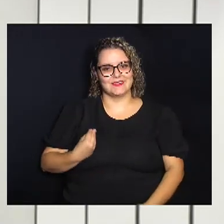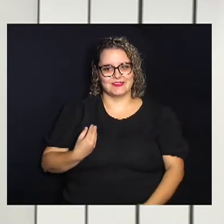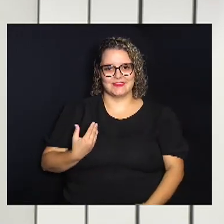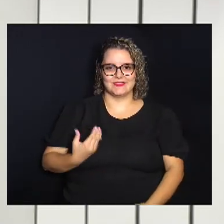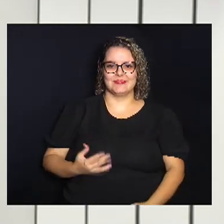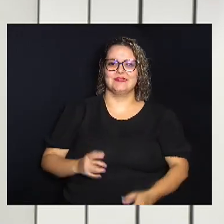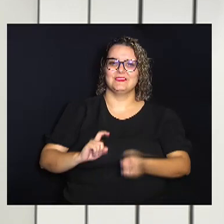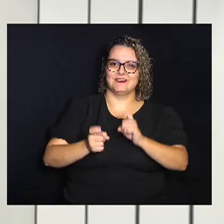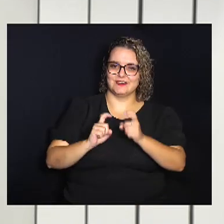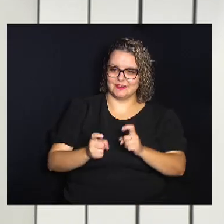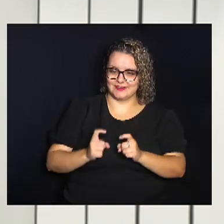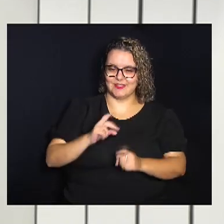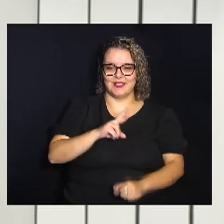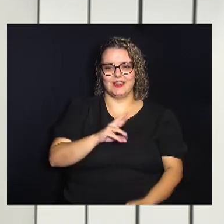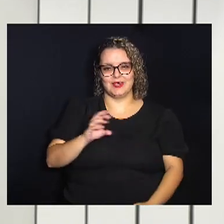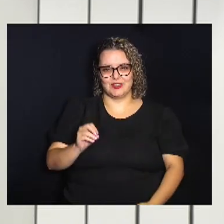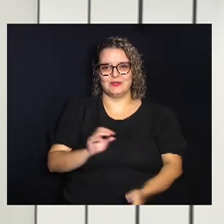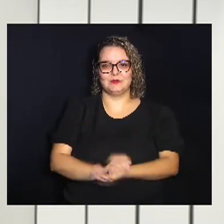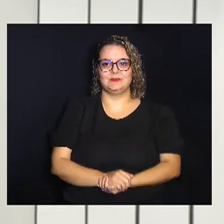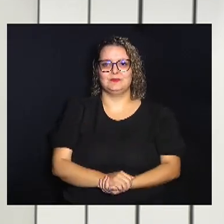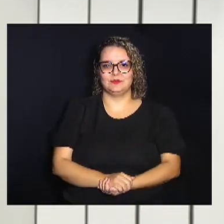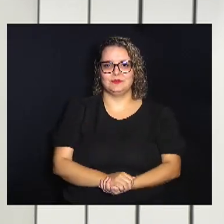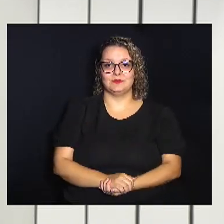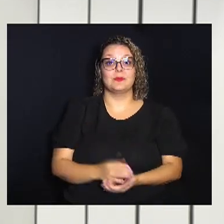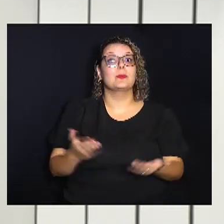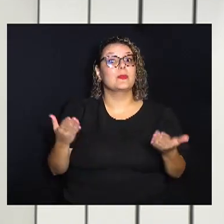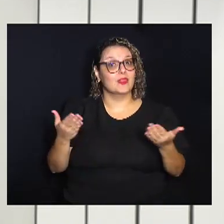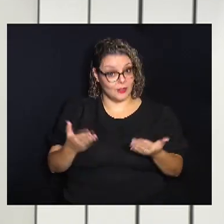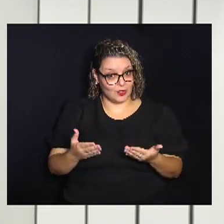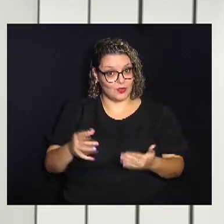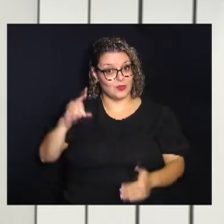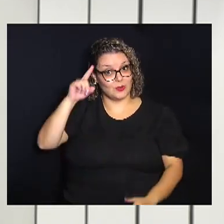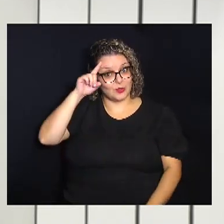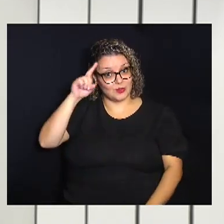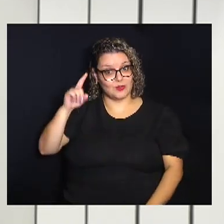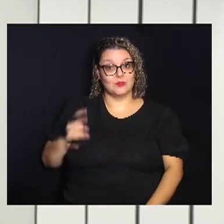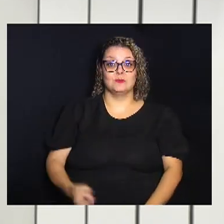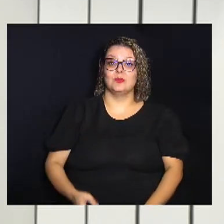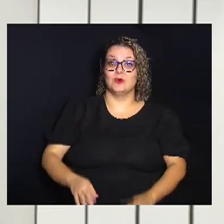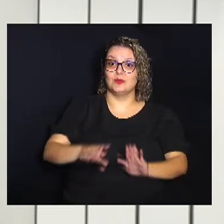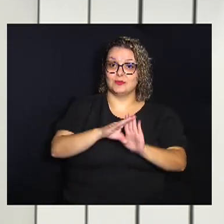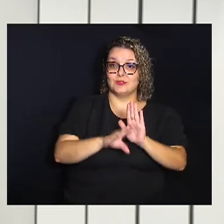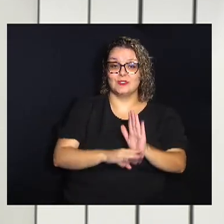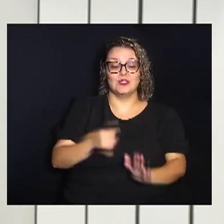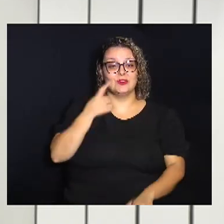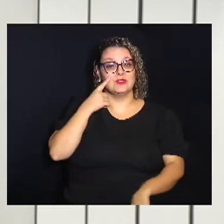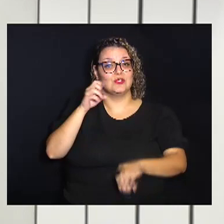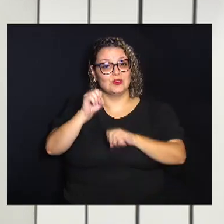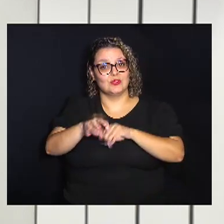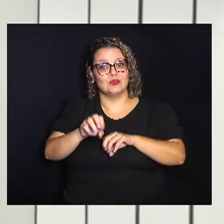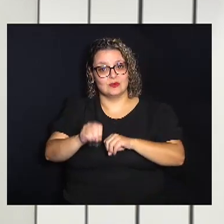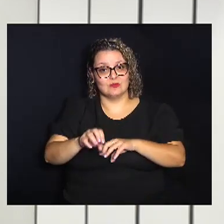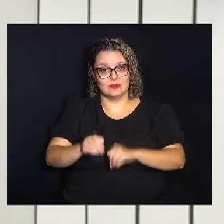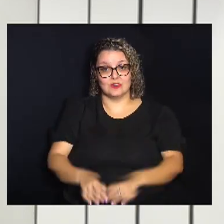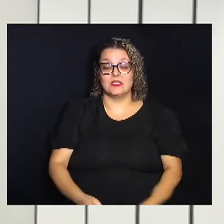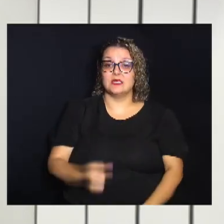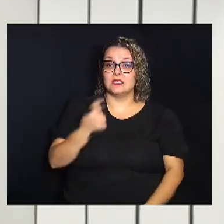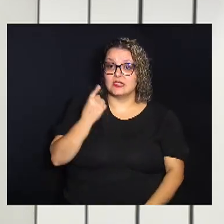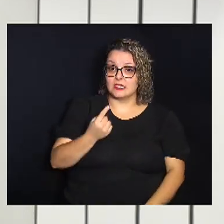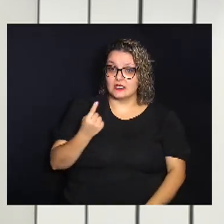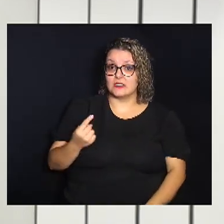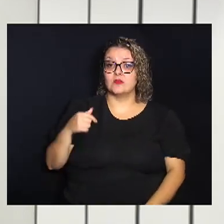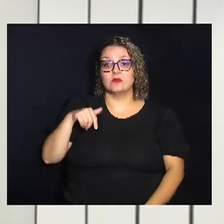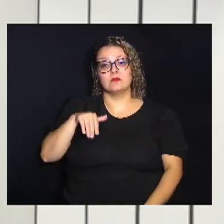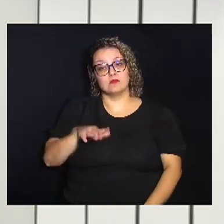as reuniões ordinárias. E hoje é dia do quadro De Olho na Educação. E é cada vez